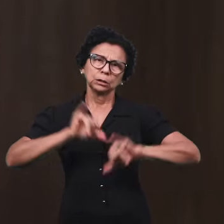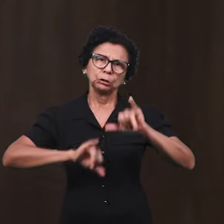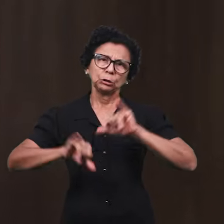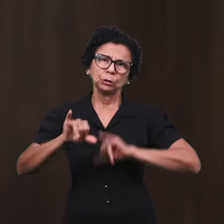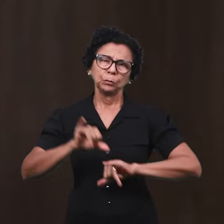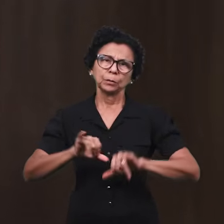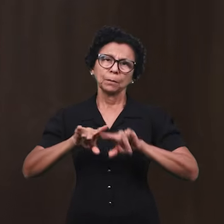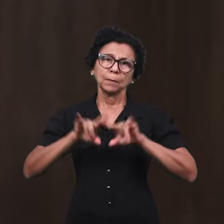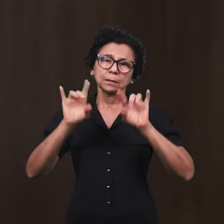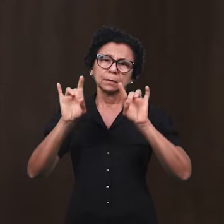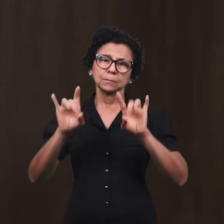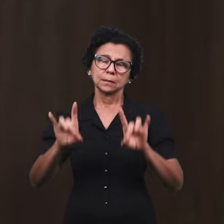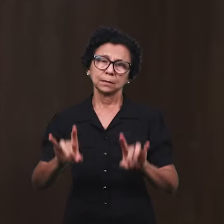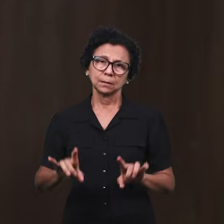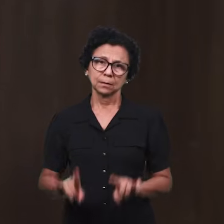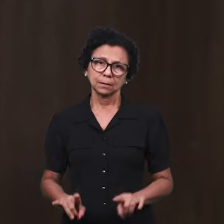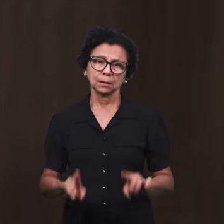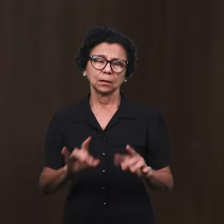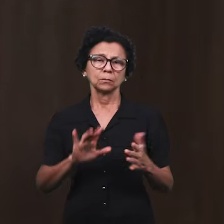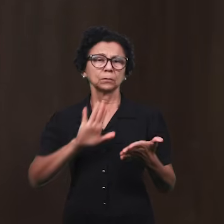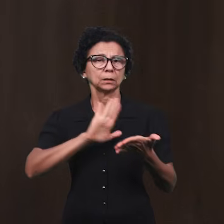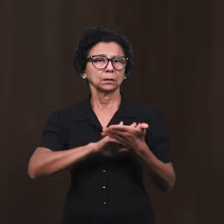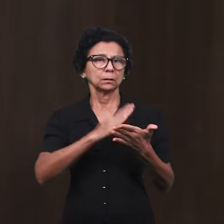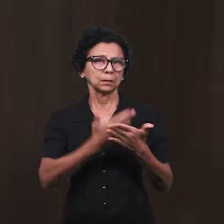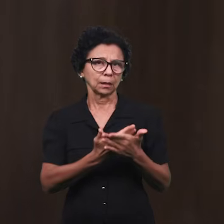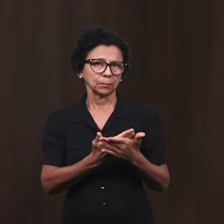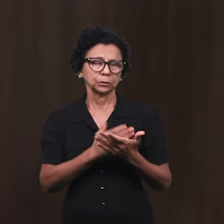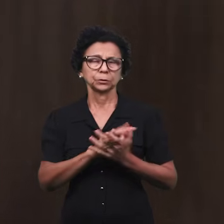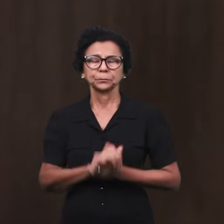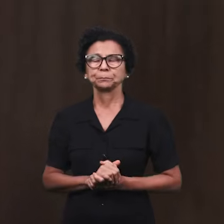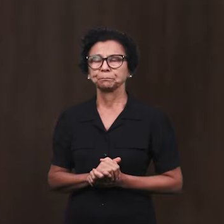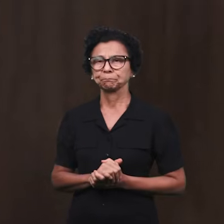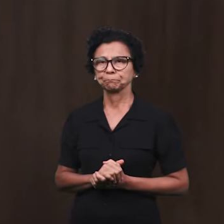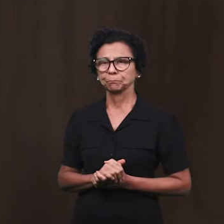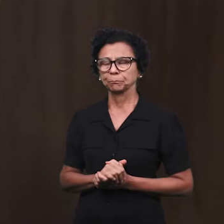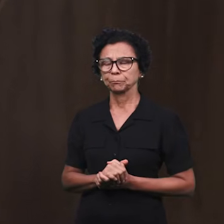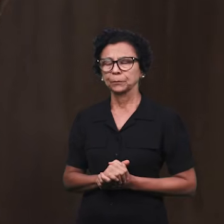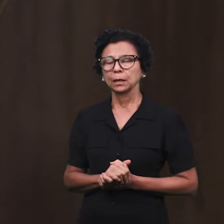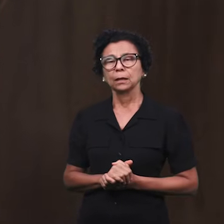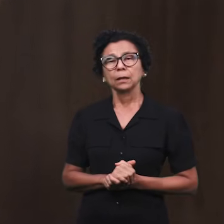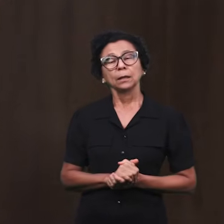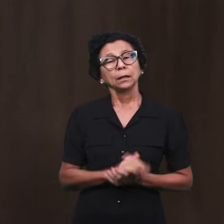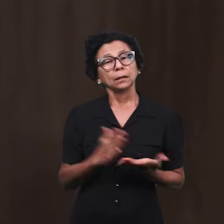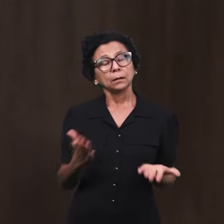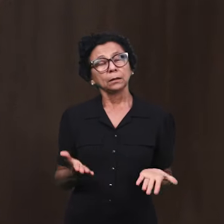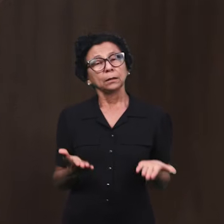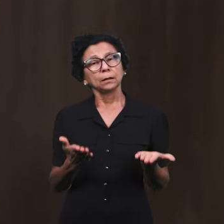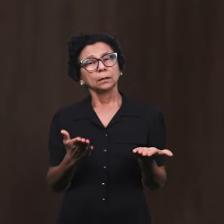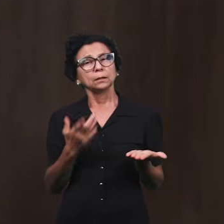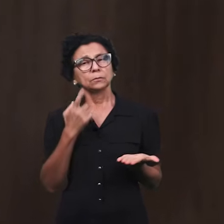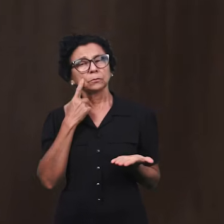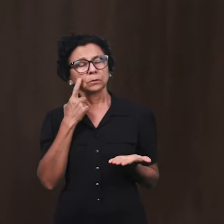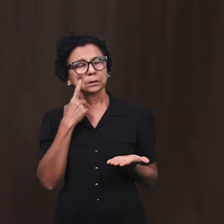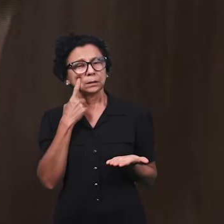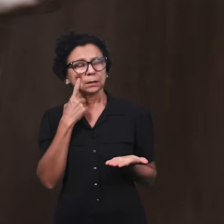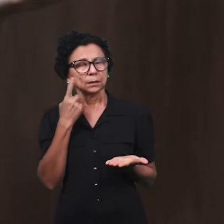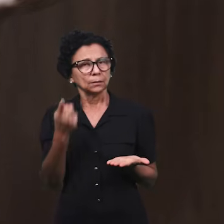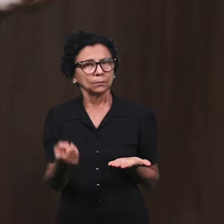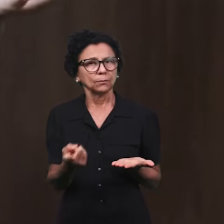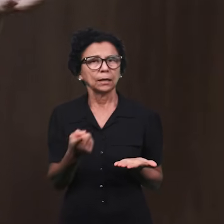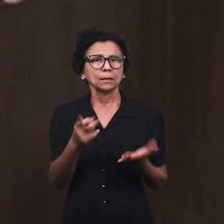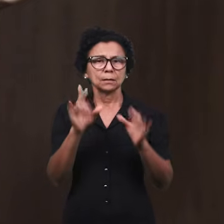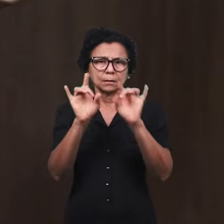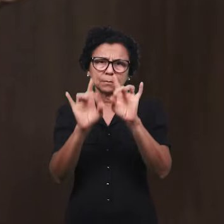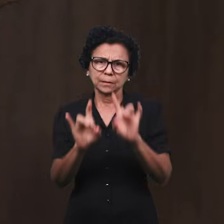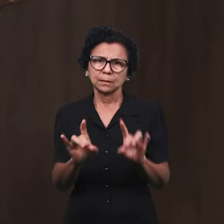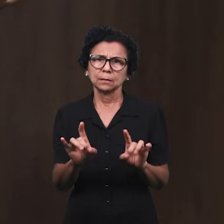de Letras Libras, mas eu tenho essa especialização. E aí, de acordo com o que você vai fazendo, você vai também se especializando em algumas